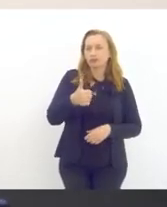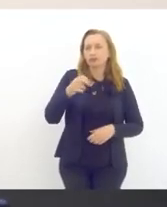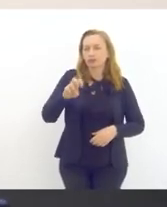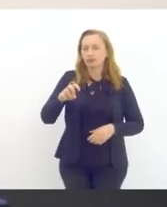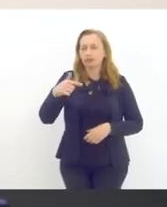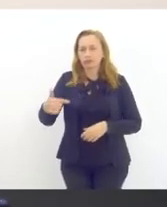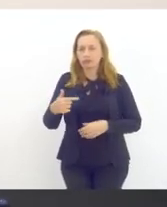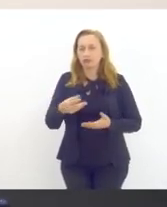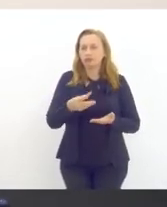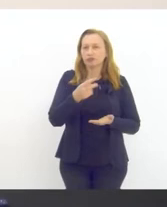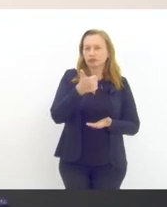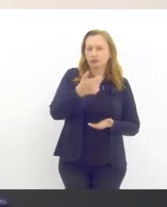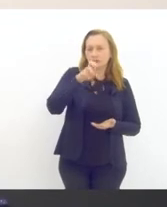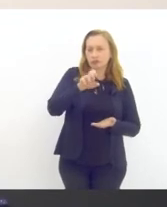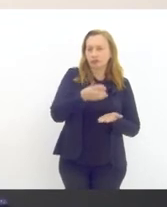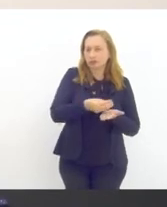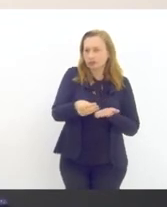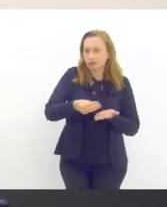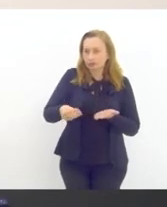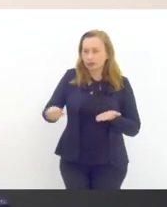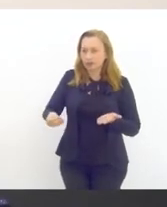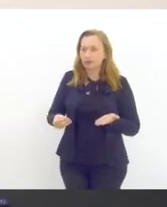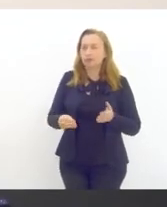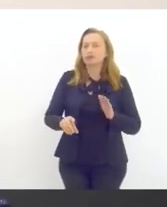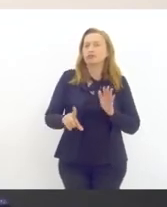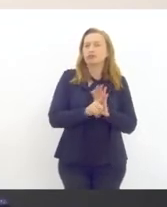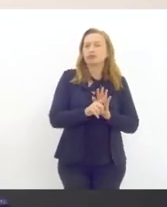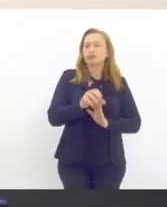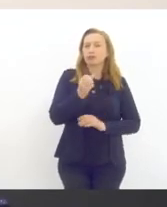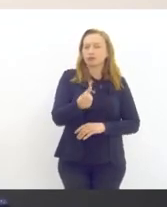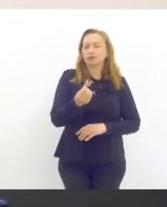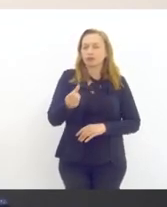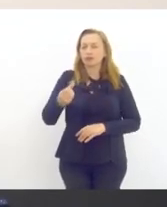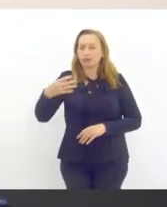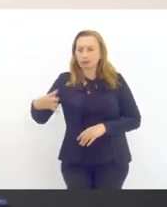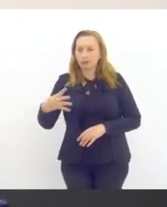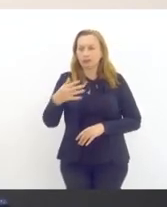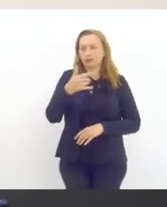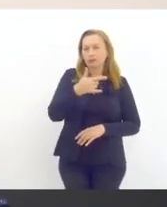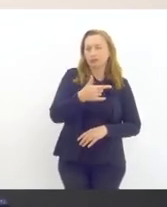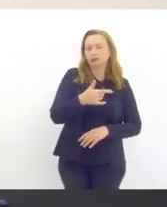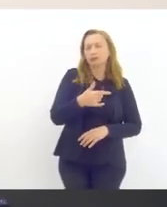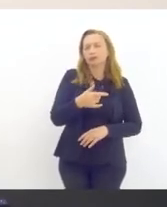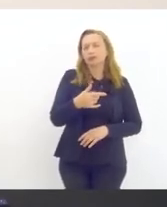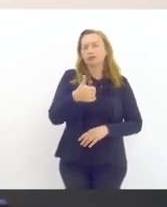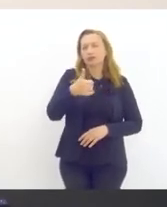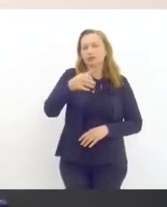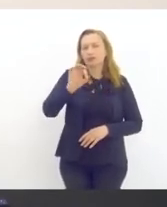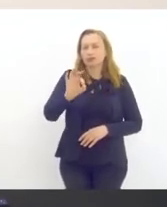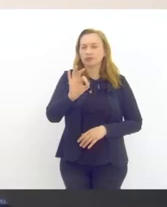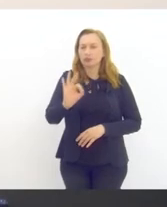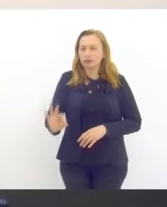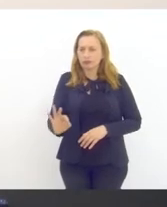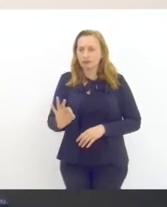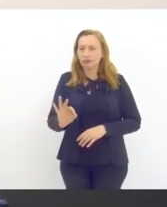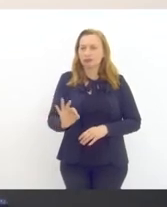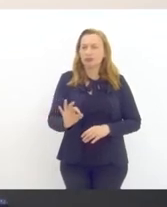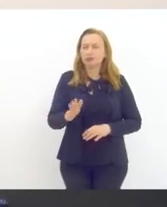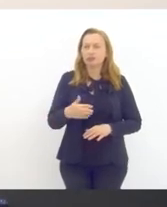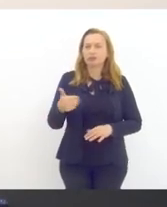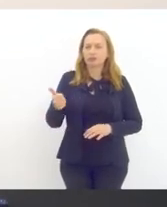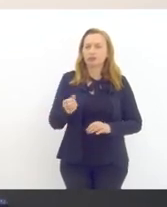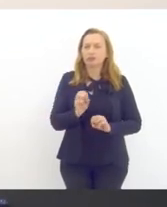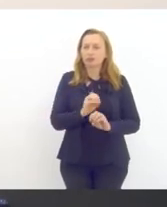serão distribuídos pelos critérios estabelecidos na Lei 2664, de 27 de dezembro de 96, e 10% conforme o índice de melhoria da